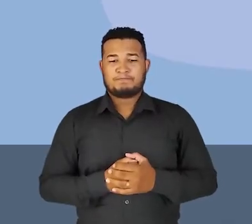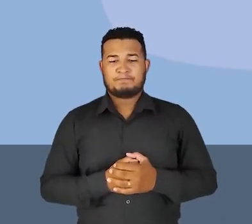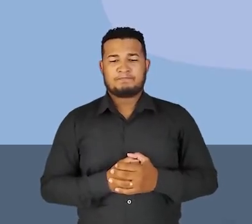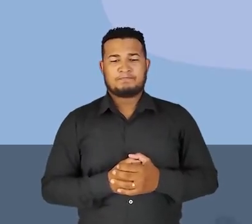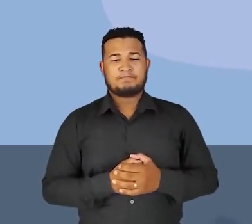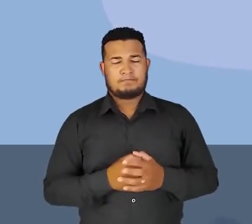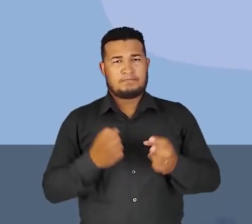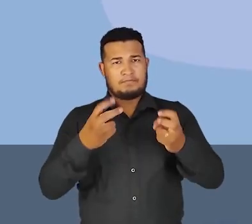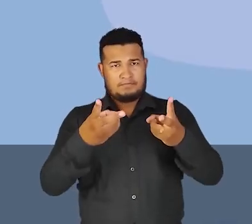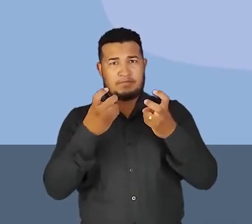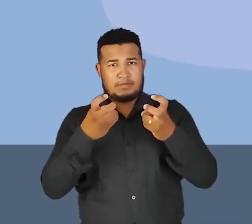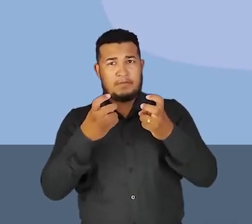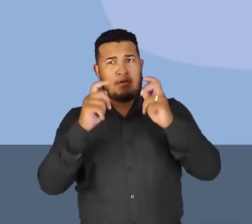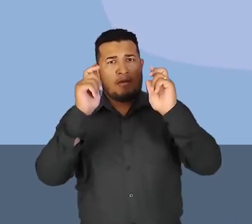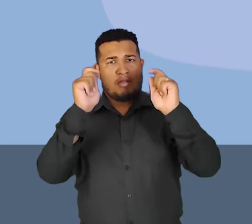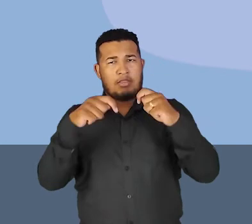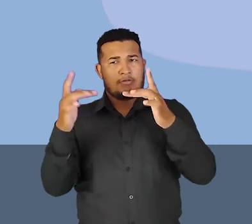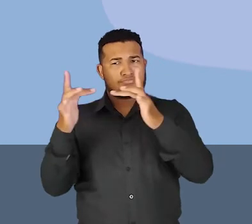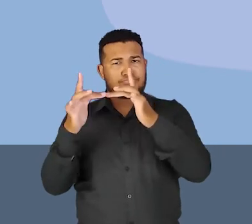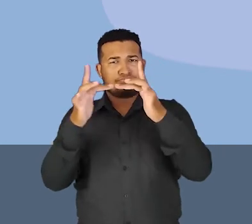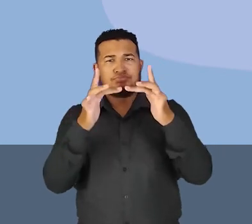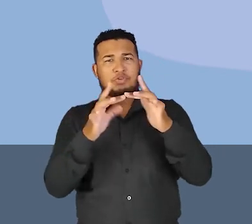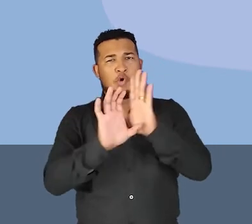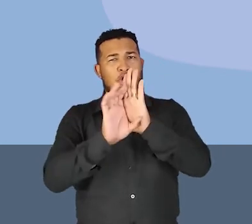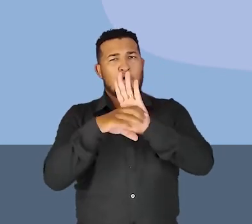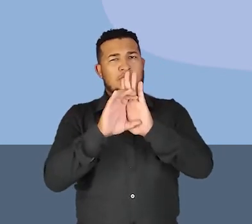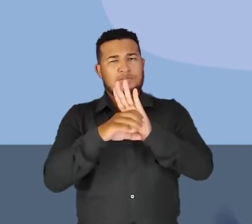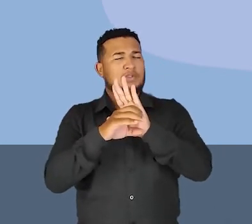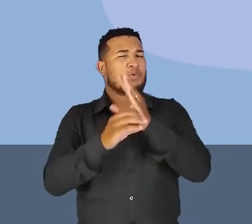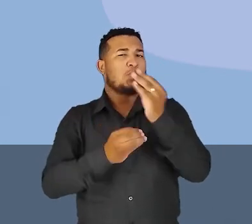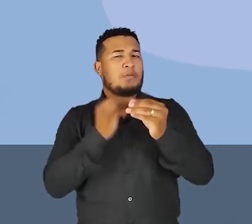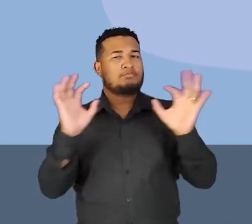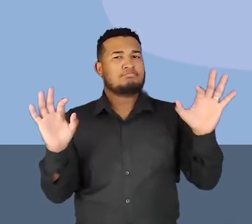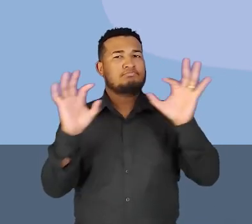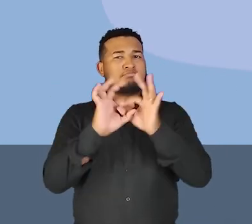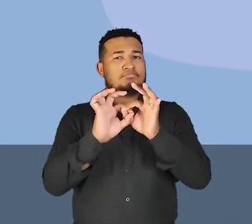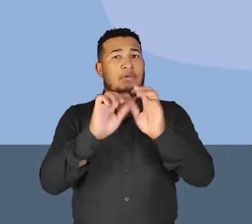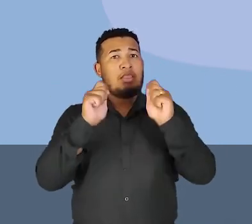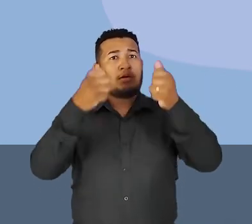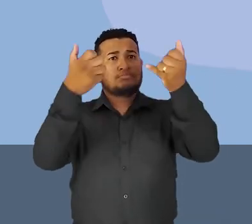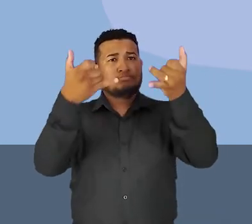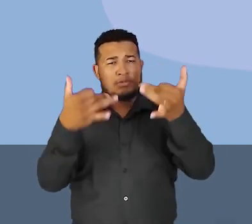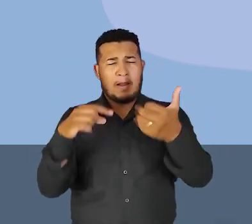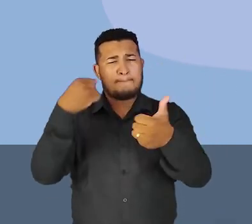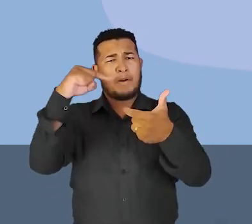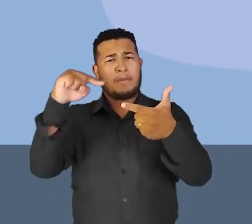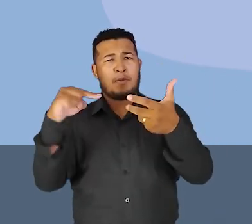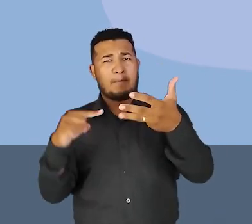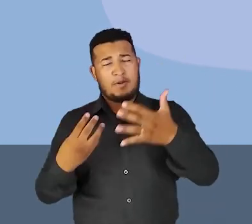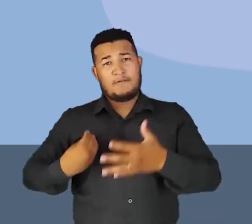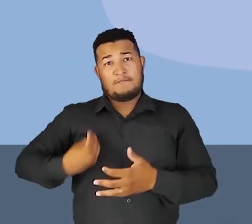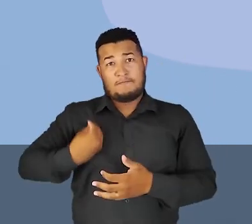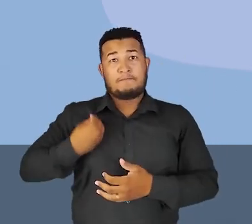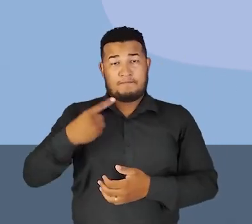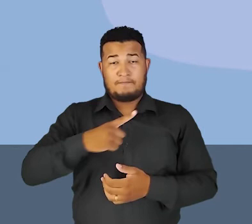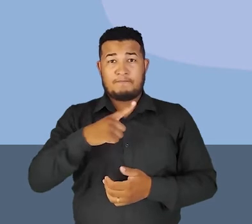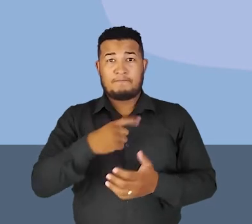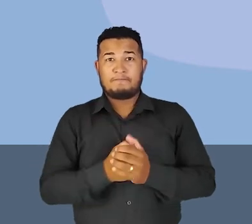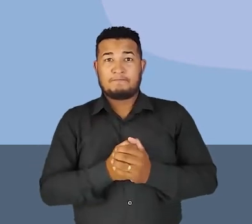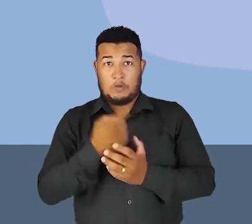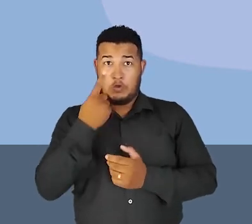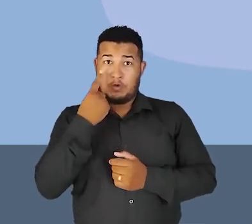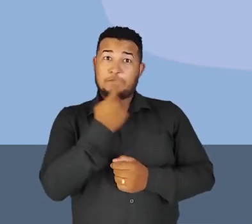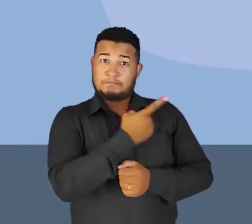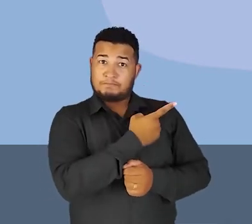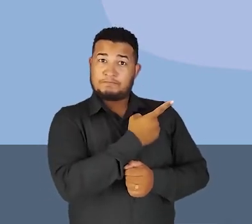nós podemos condicionar este conceito para explicarmos muitos casos que vivemos. Observe que nessa